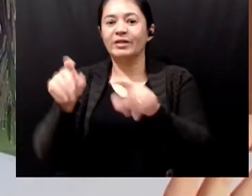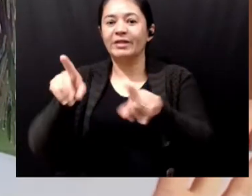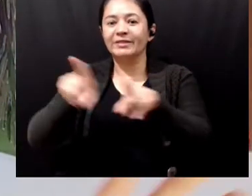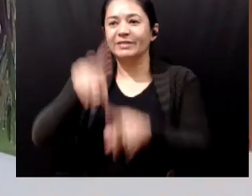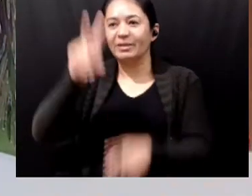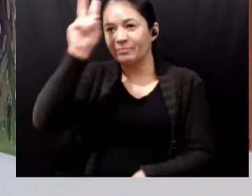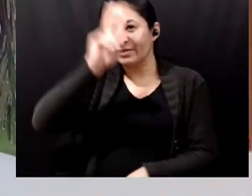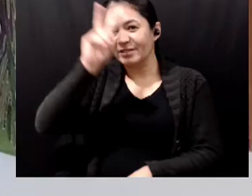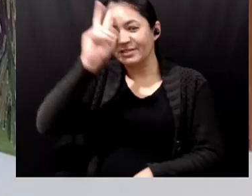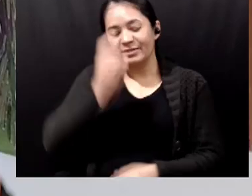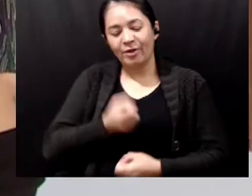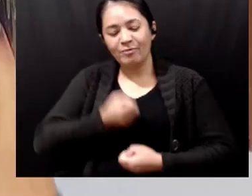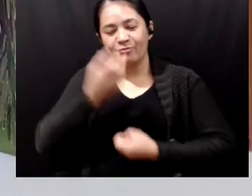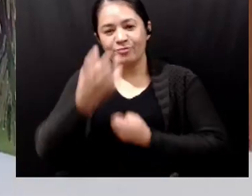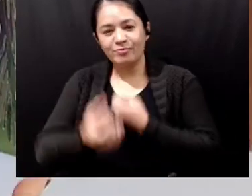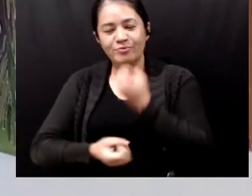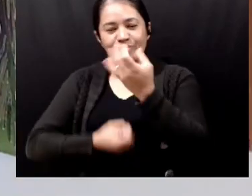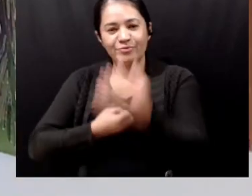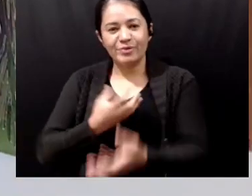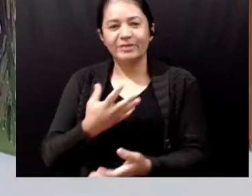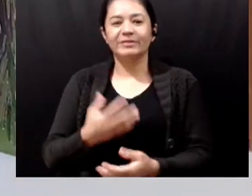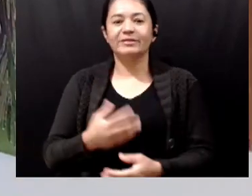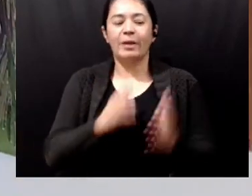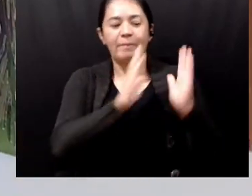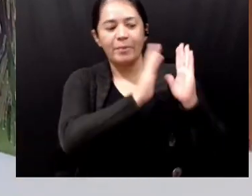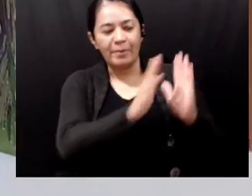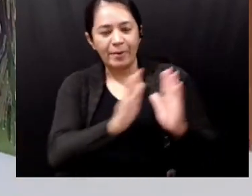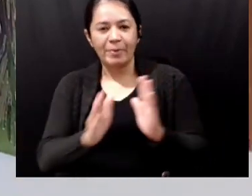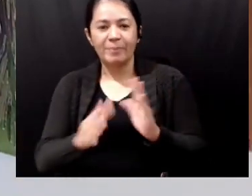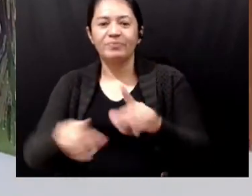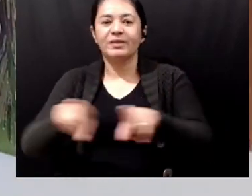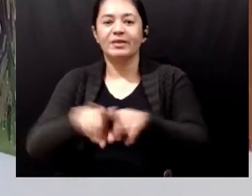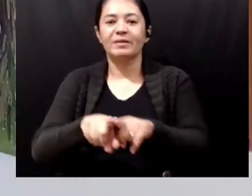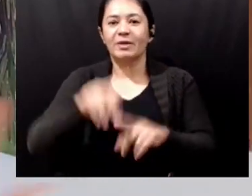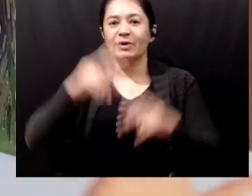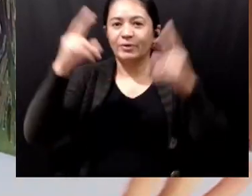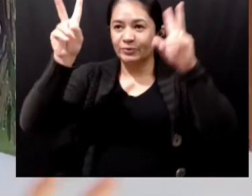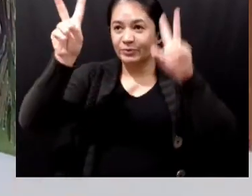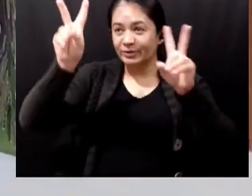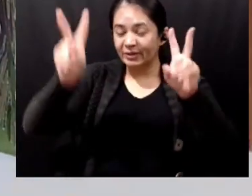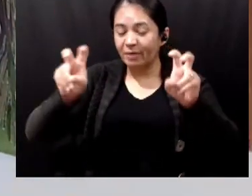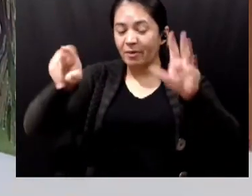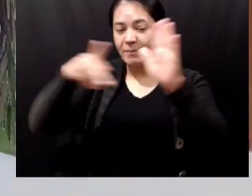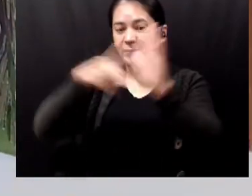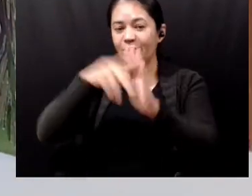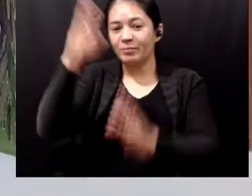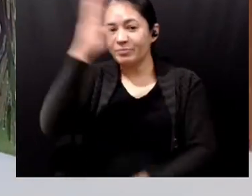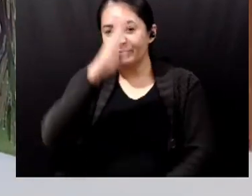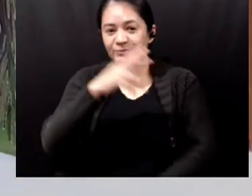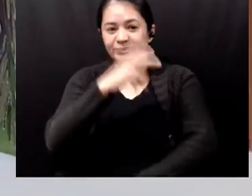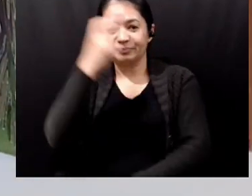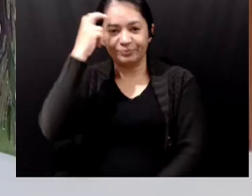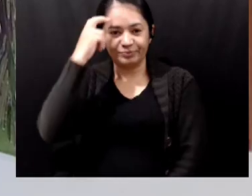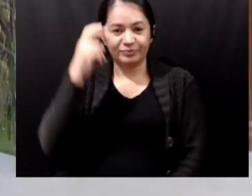nossa biblioteca, também com temática da cultura popular brasileira. E aí eu destaco duas grandes atrações que a gente vai ter: o espetáculo